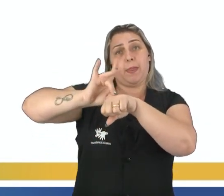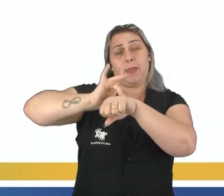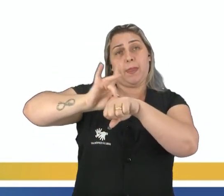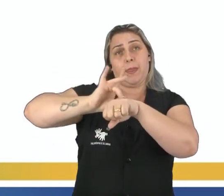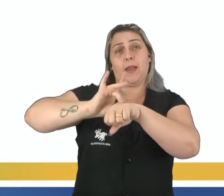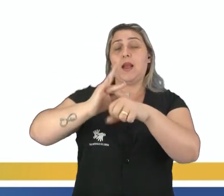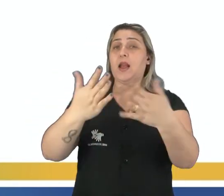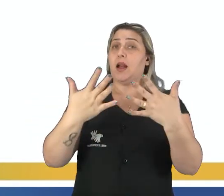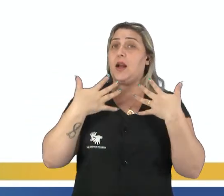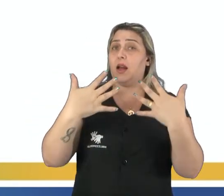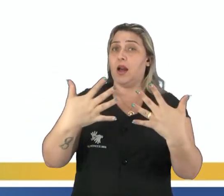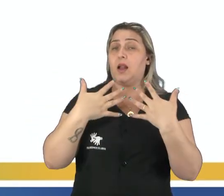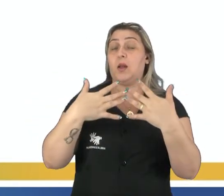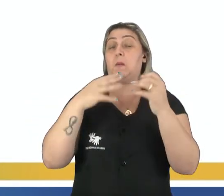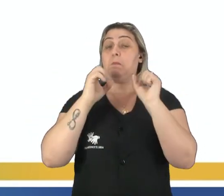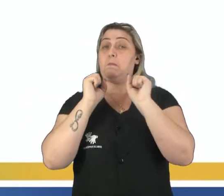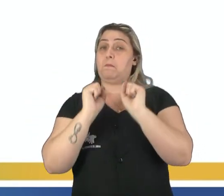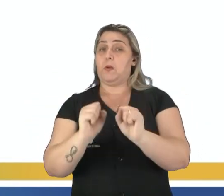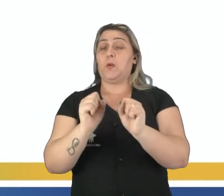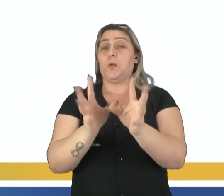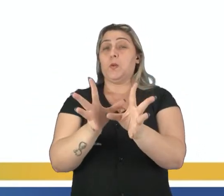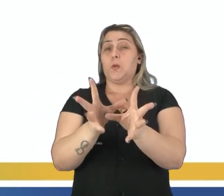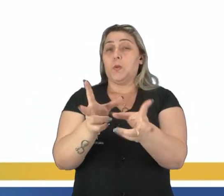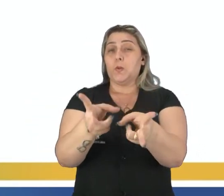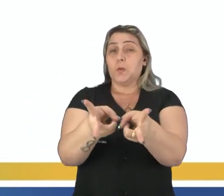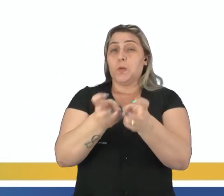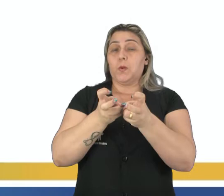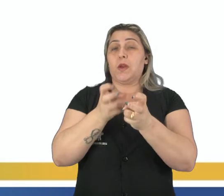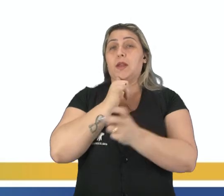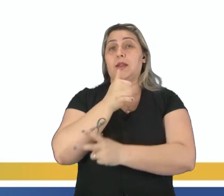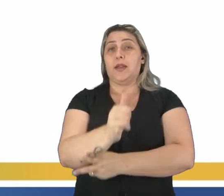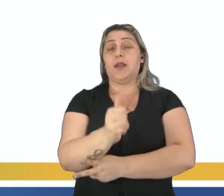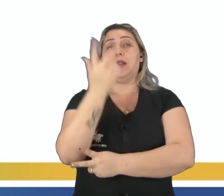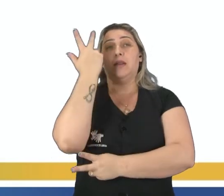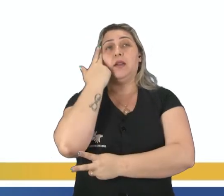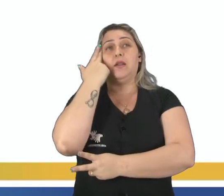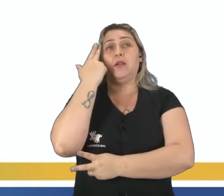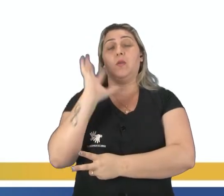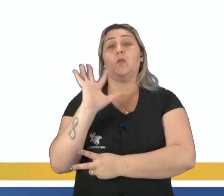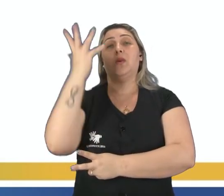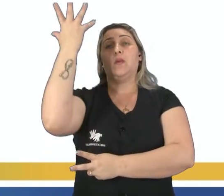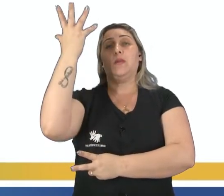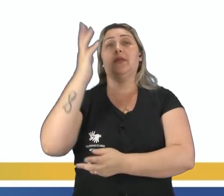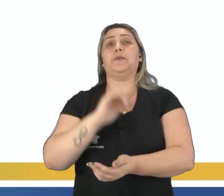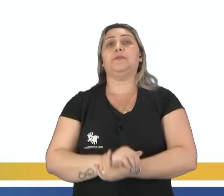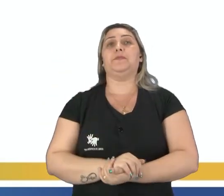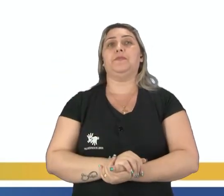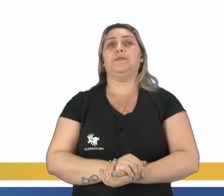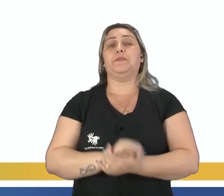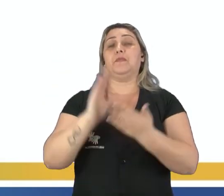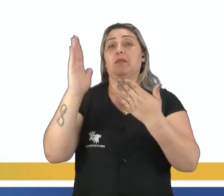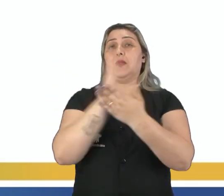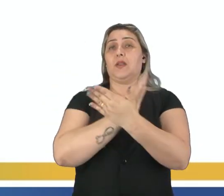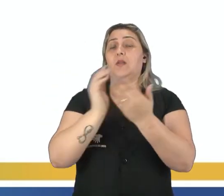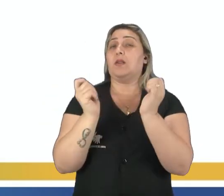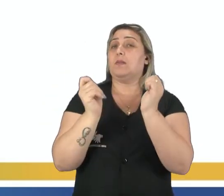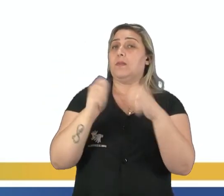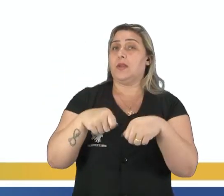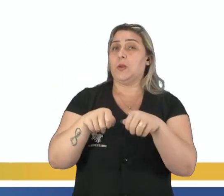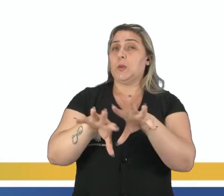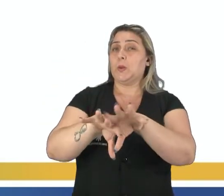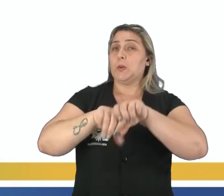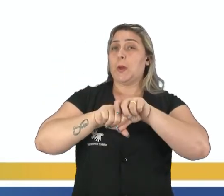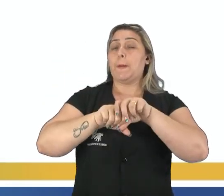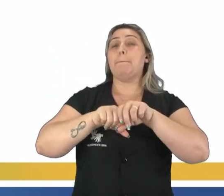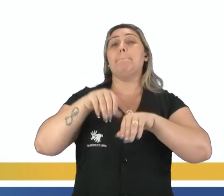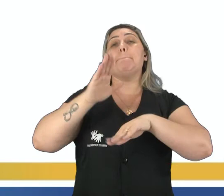recebem calor ali, eles podem absorver essa energia, só que naturalmente o que acontece com os corpos? Alguns têm capacidade de